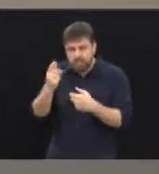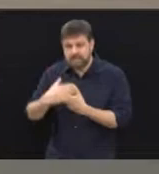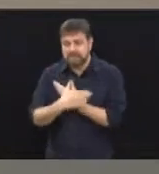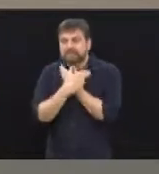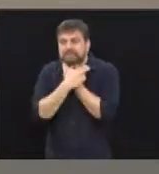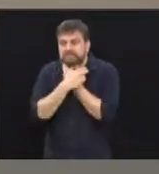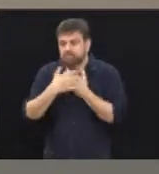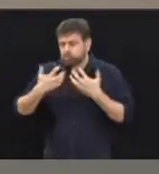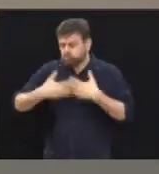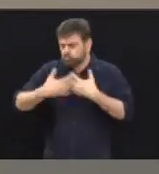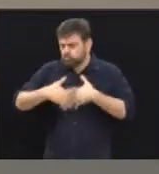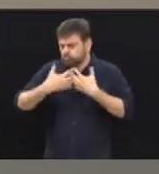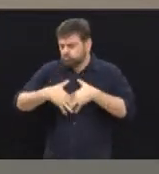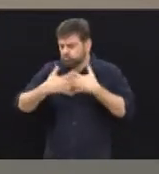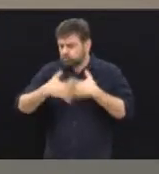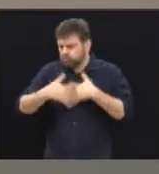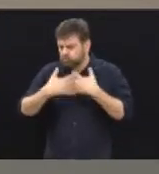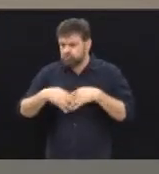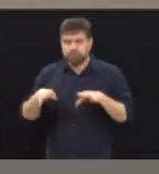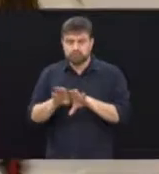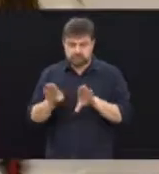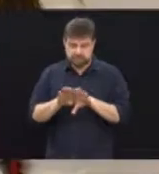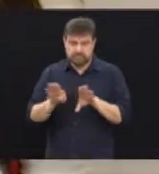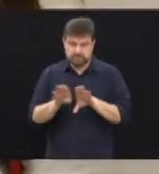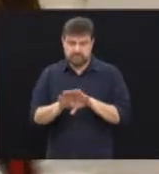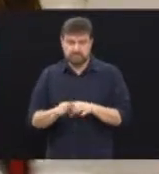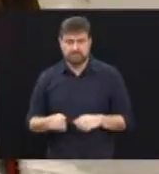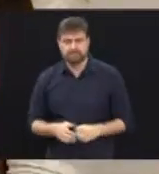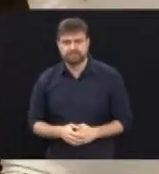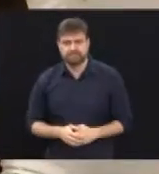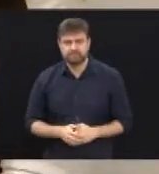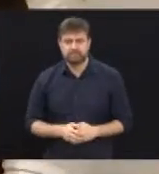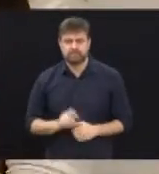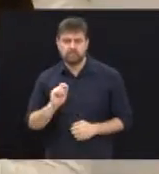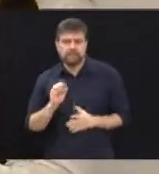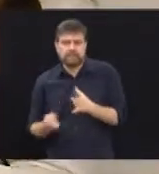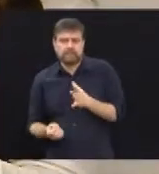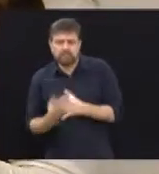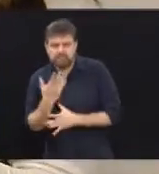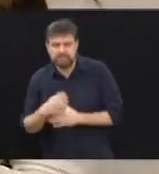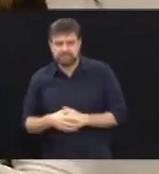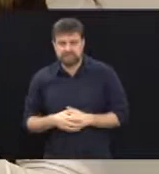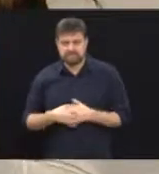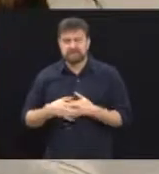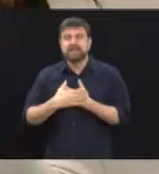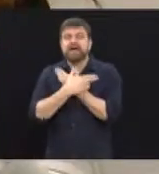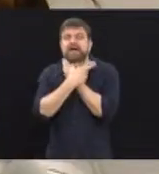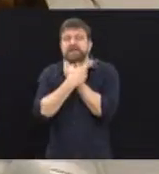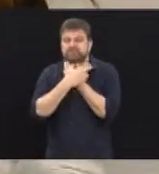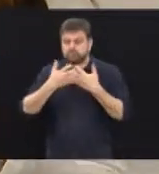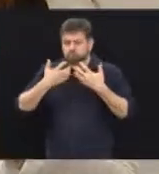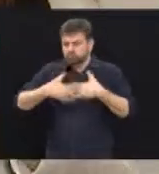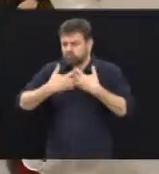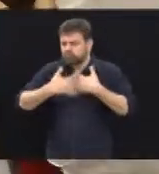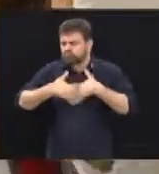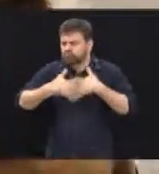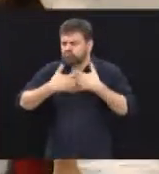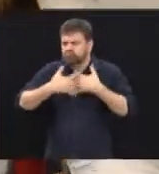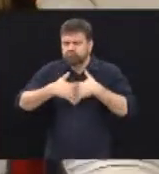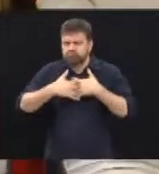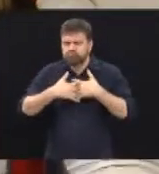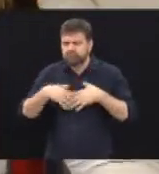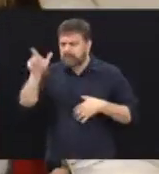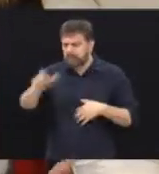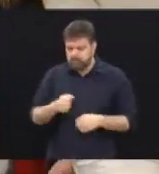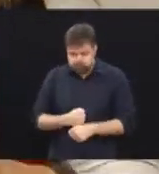é exagerado, que a gente chama de hipertireoidismo. E o que ela causa? No hipertireoidismo, ela causaria o quê? A pessoa